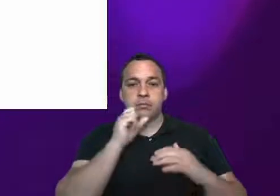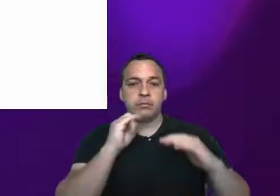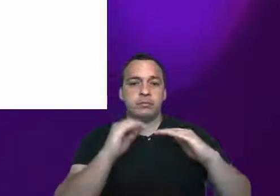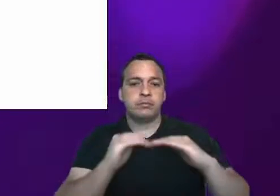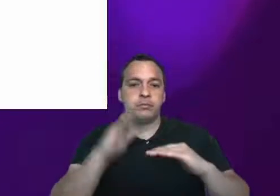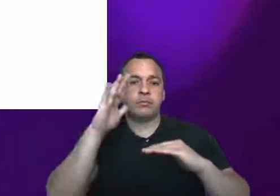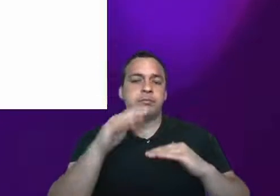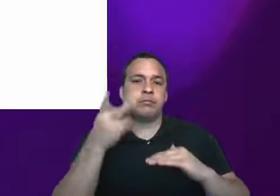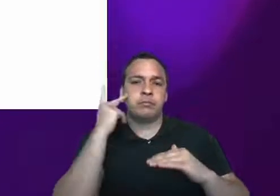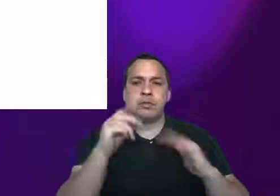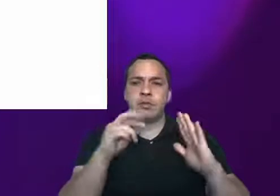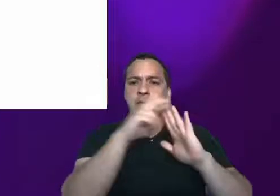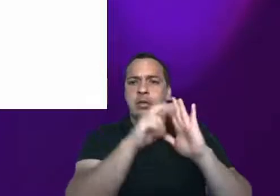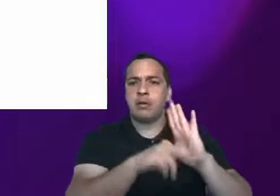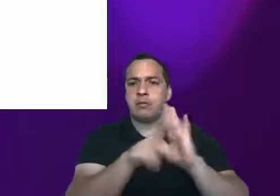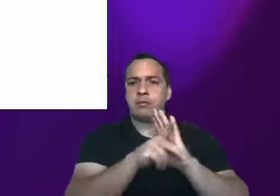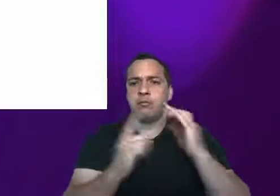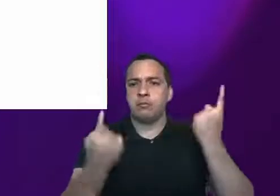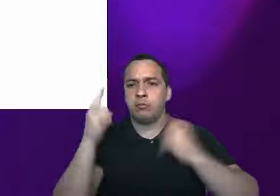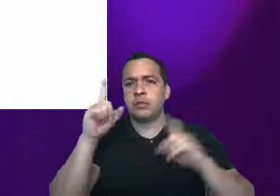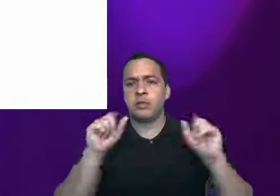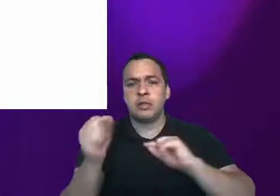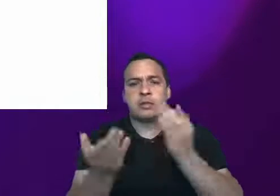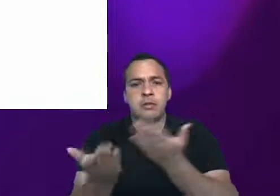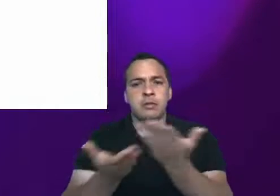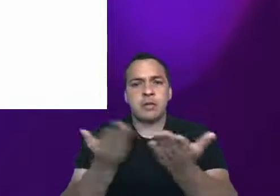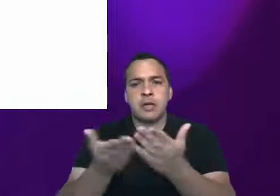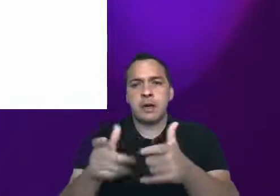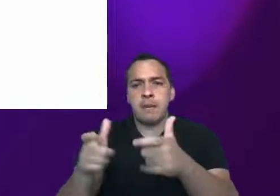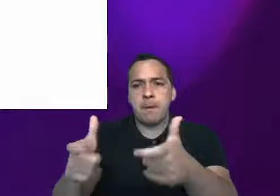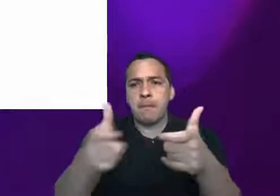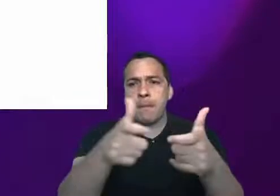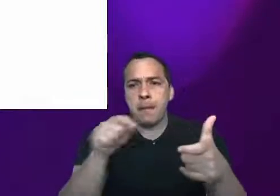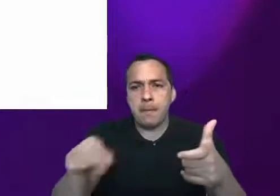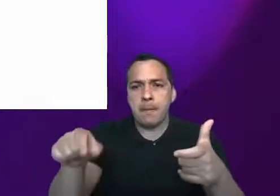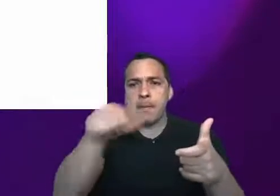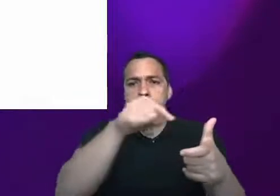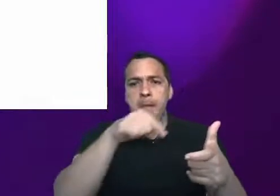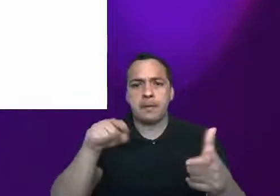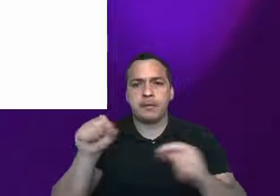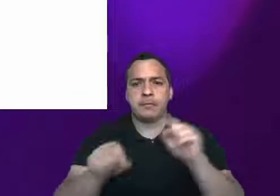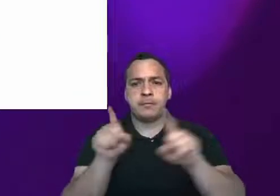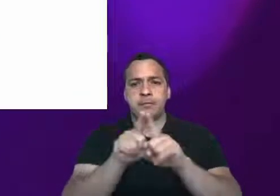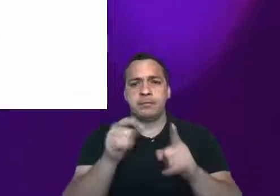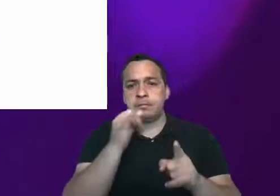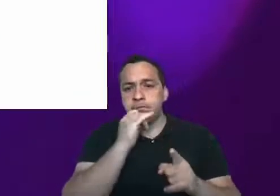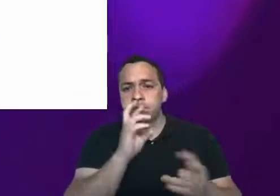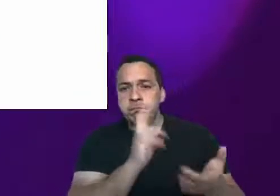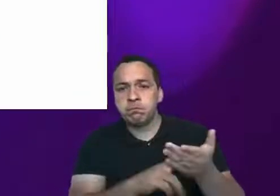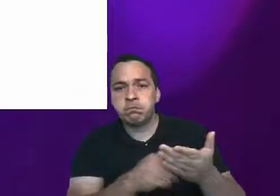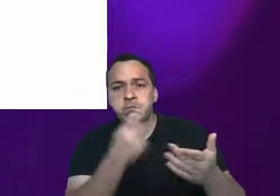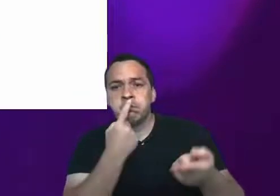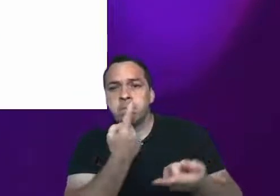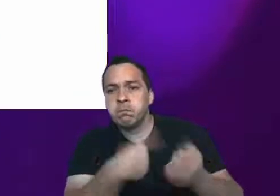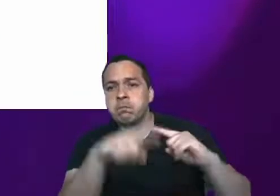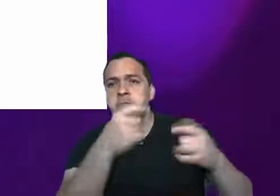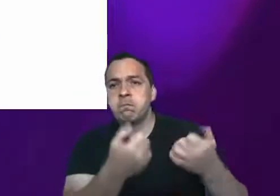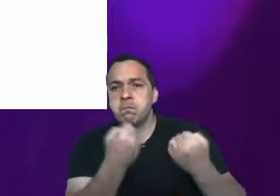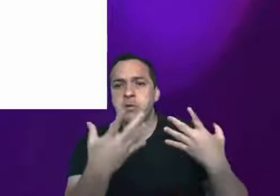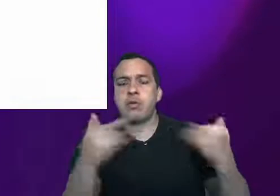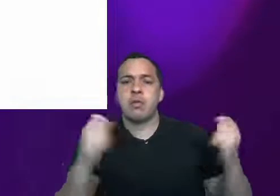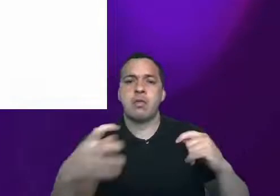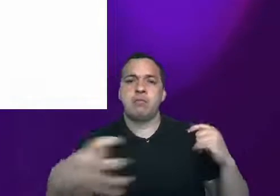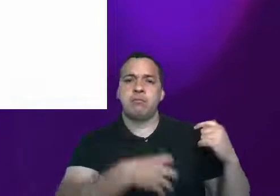de Milão, a gente faz um tratamento loco-regional e, se tem uma resposta satisfatória, a gente pode fazer o